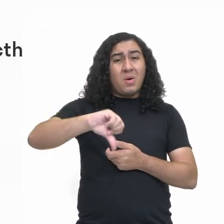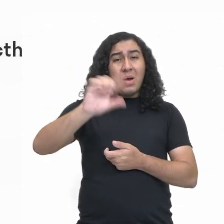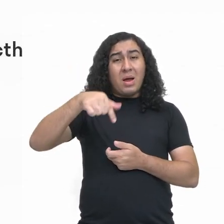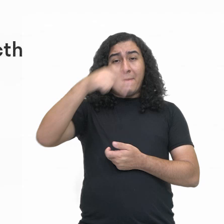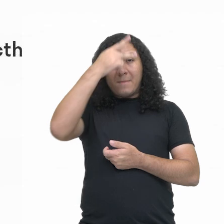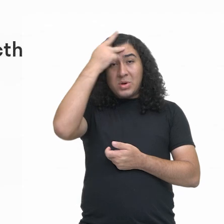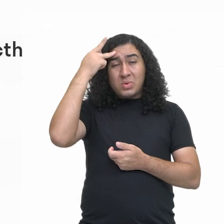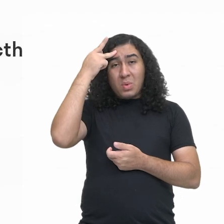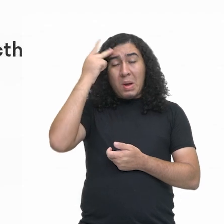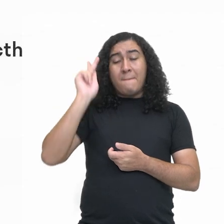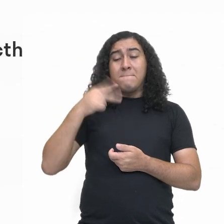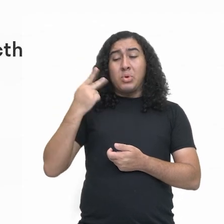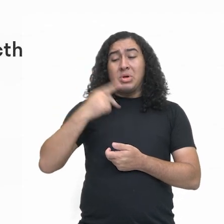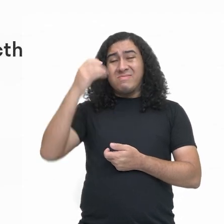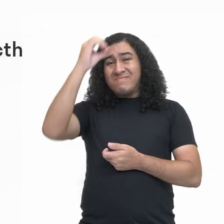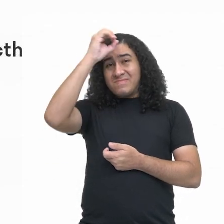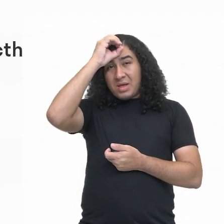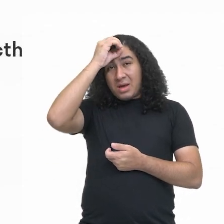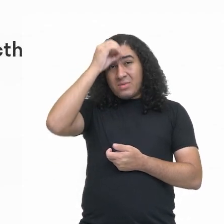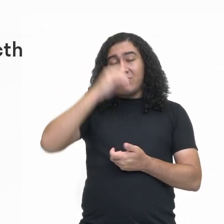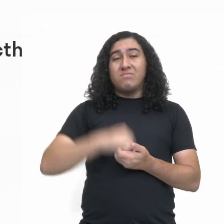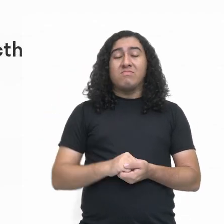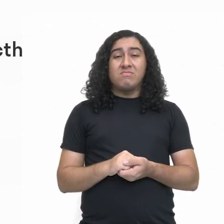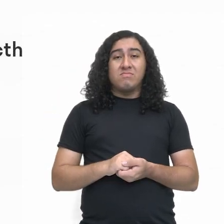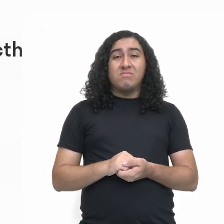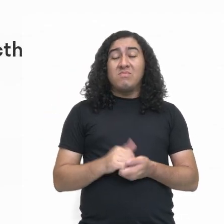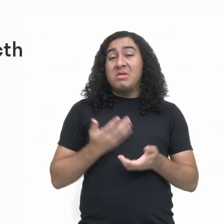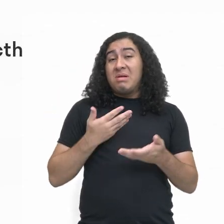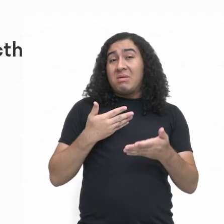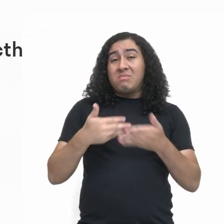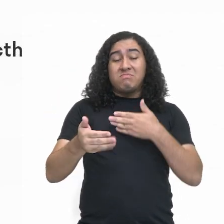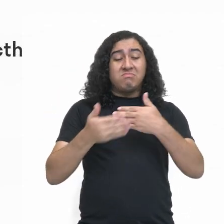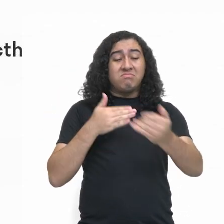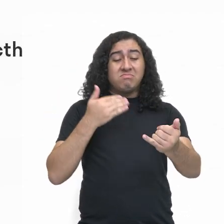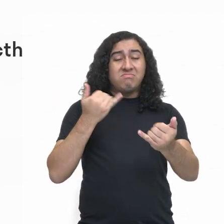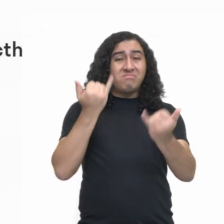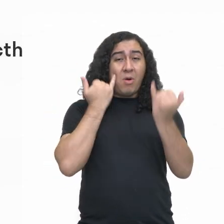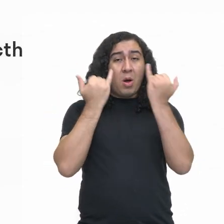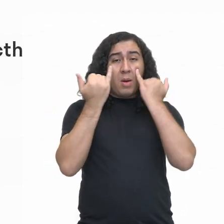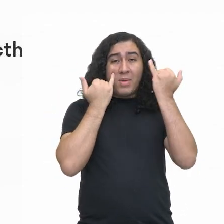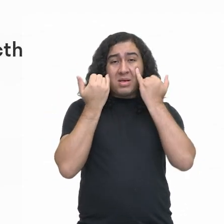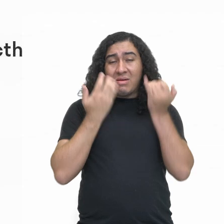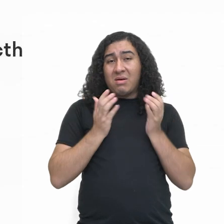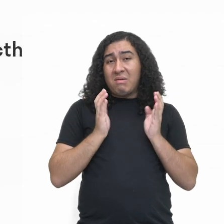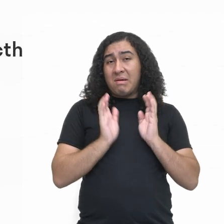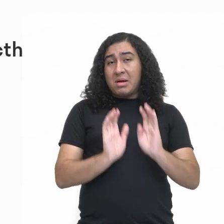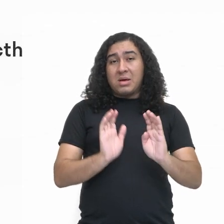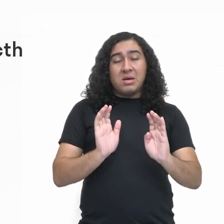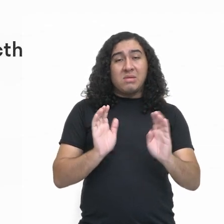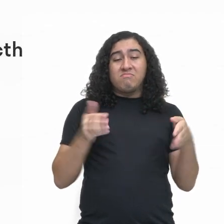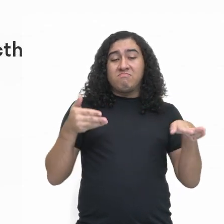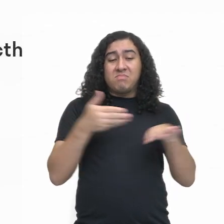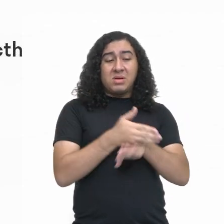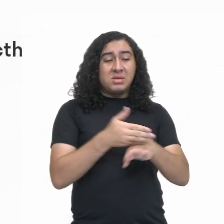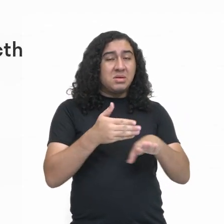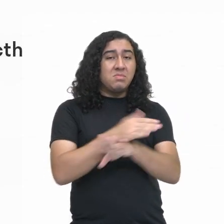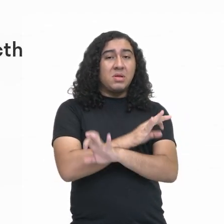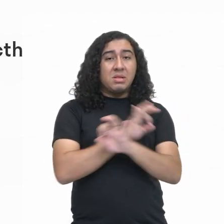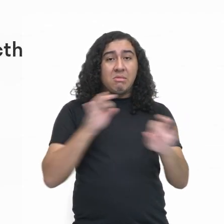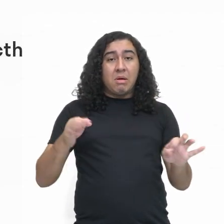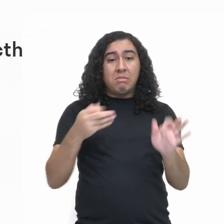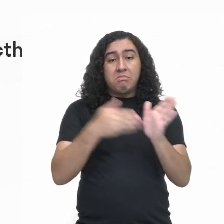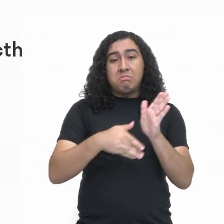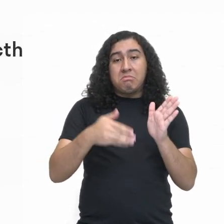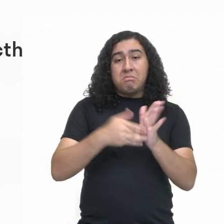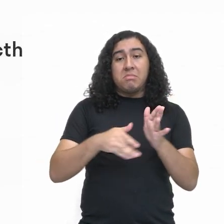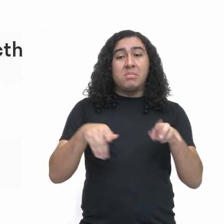político. Ele não ouve, não fala, nem participa dos acontecimentos